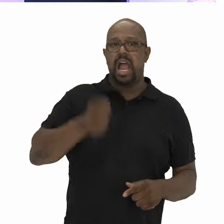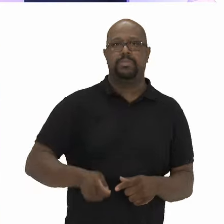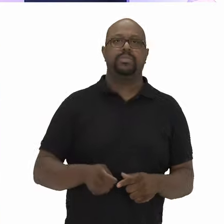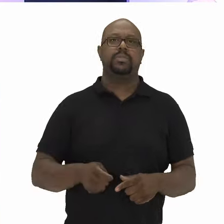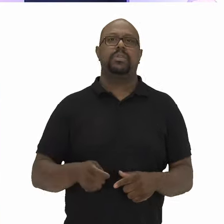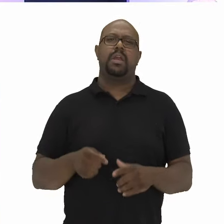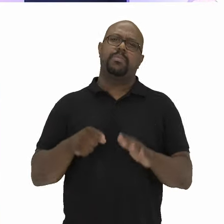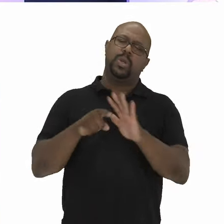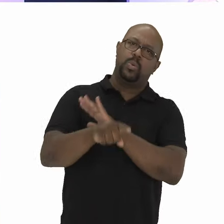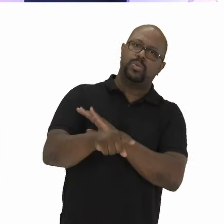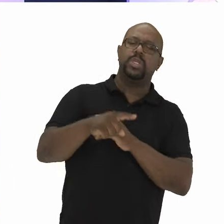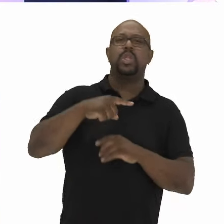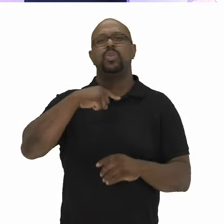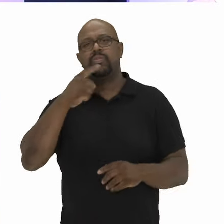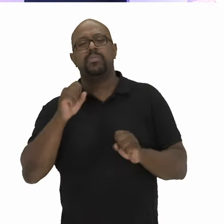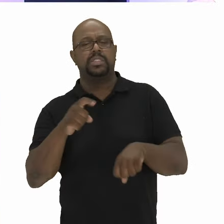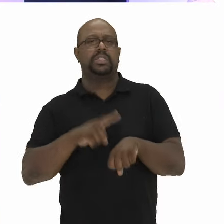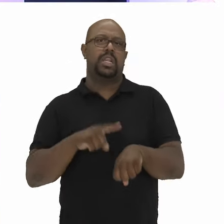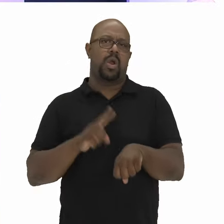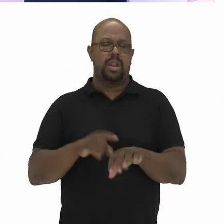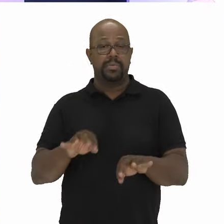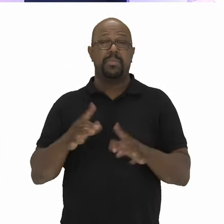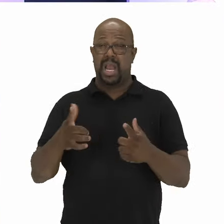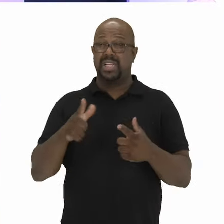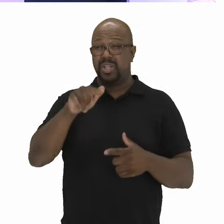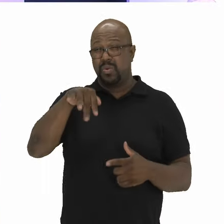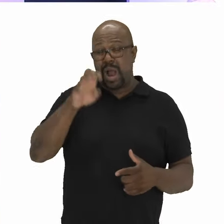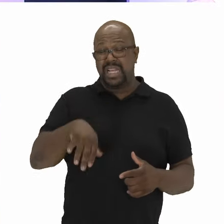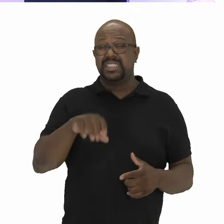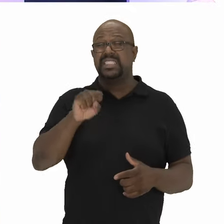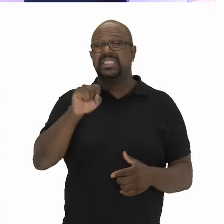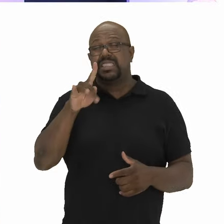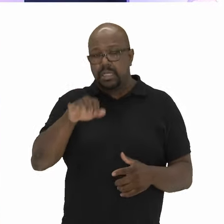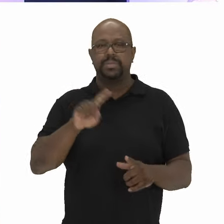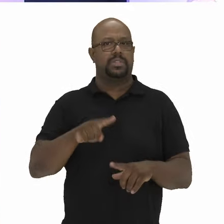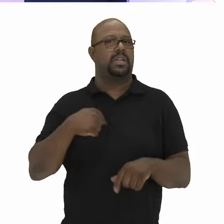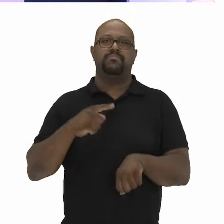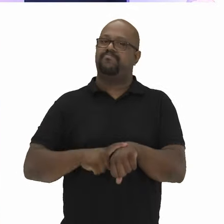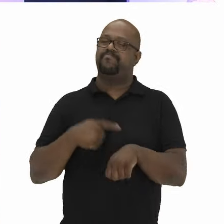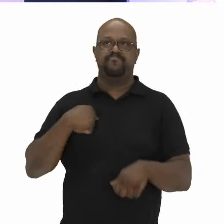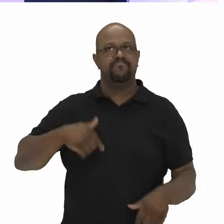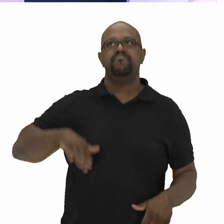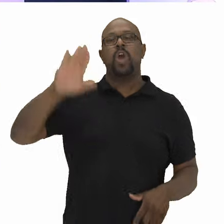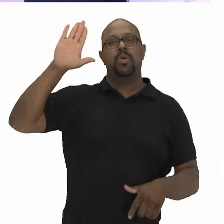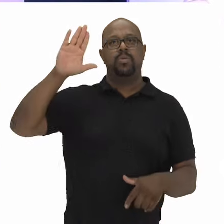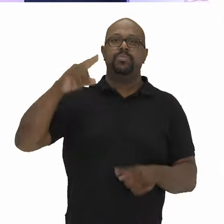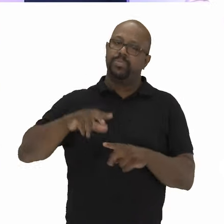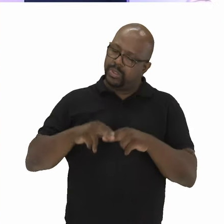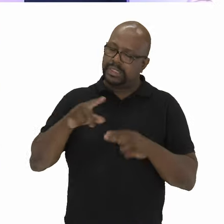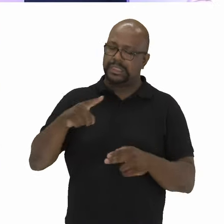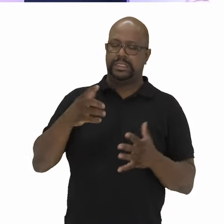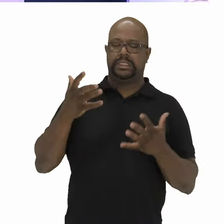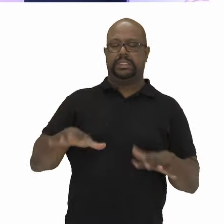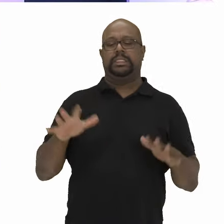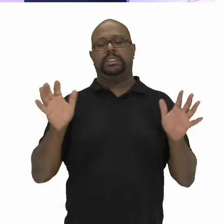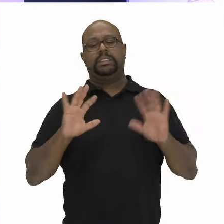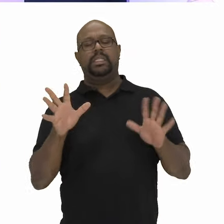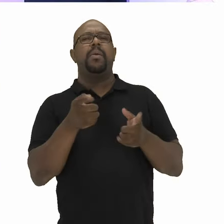imediatamente a pergunta e a dúvida pode ser feita na hora apropriada agora a linguagem simples ela é instantânea por isso que ela é tão